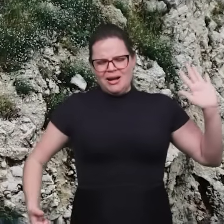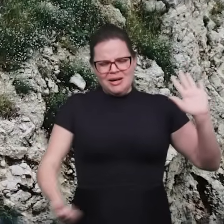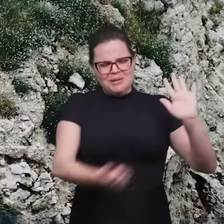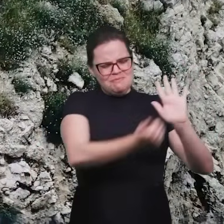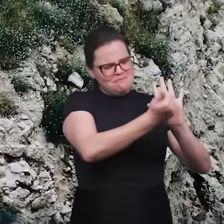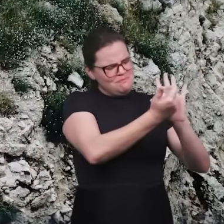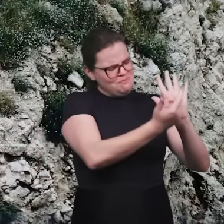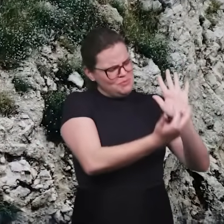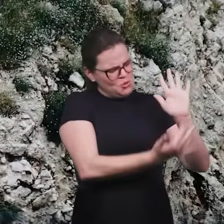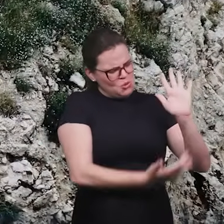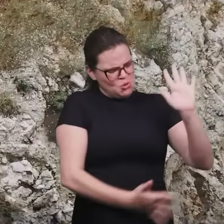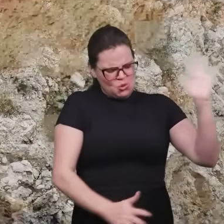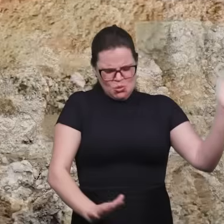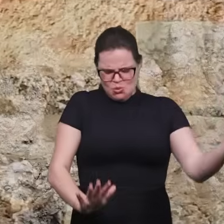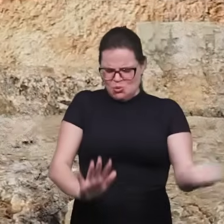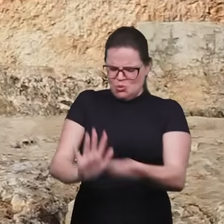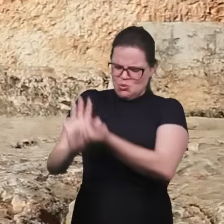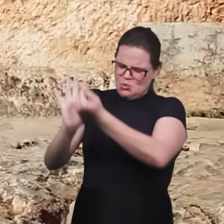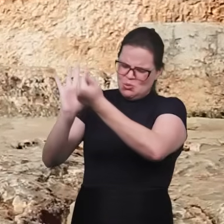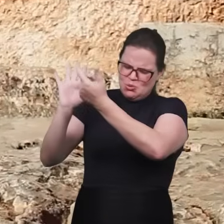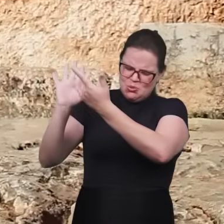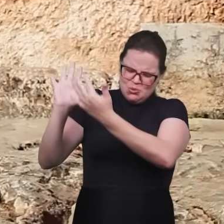exangue.